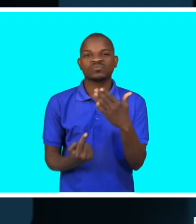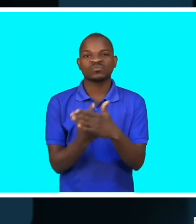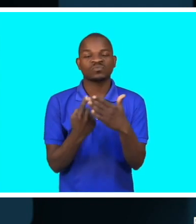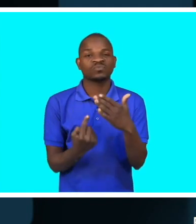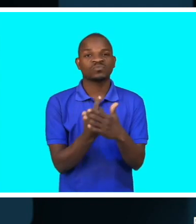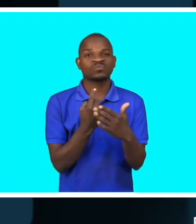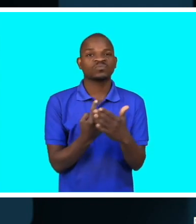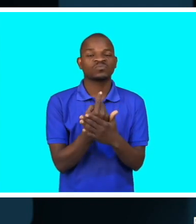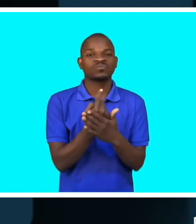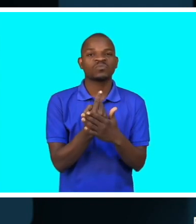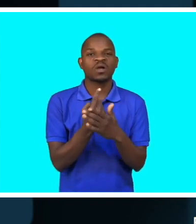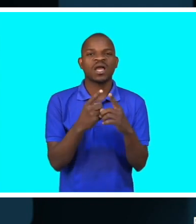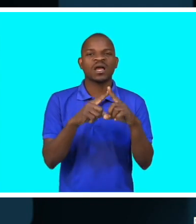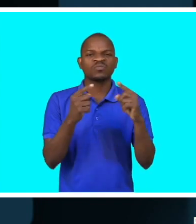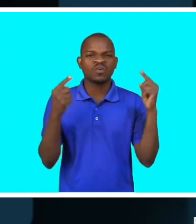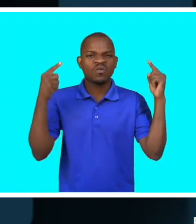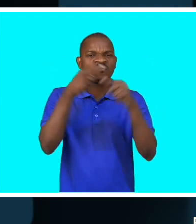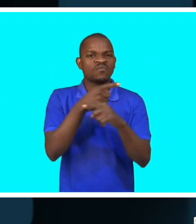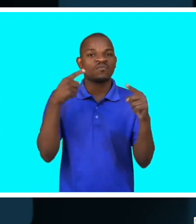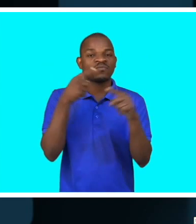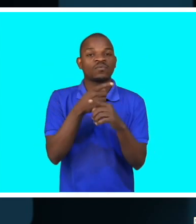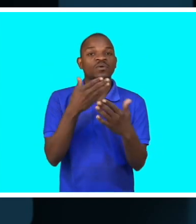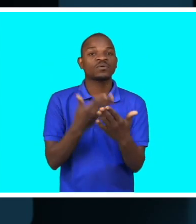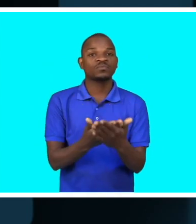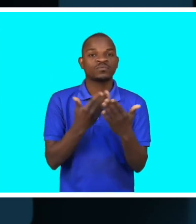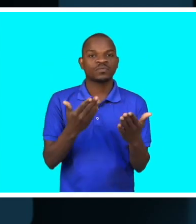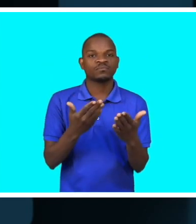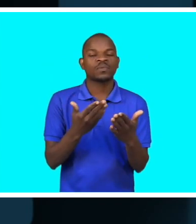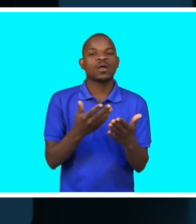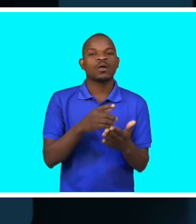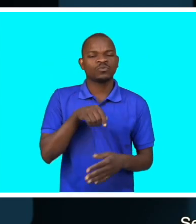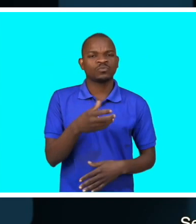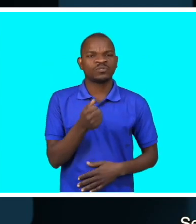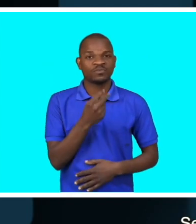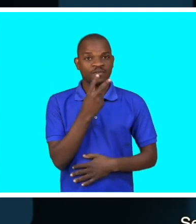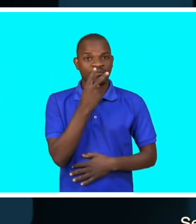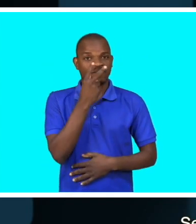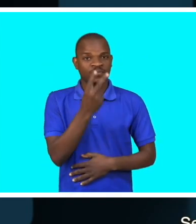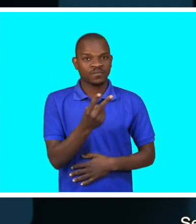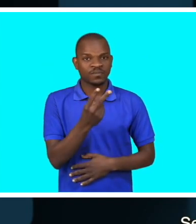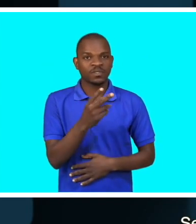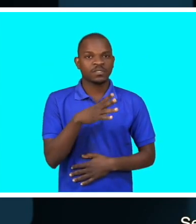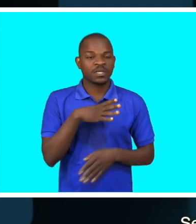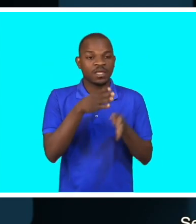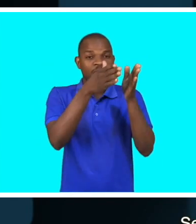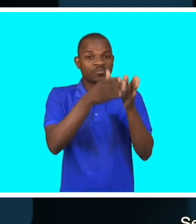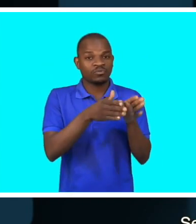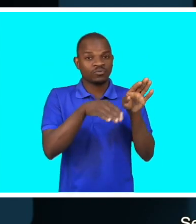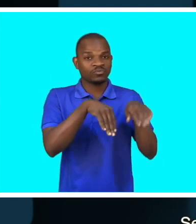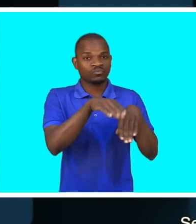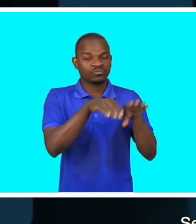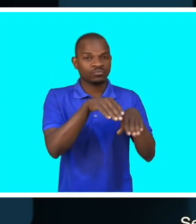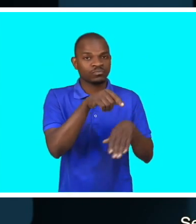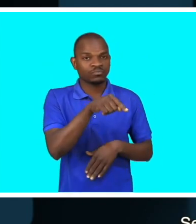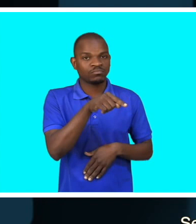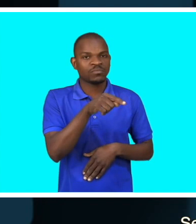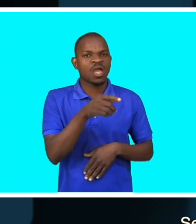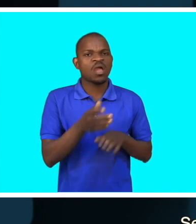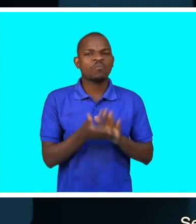situação, muitas contrariedades nesse aspecto. Por quê? Porque se formos a ver, é o jogador